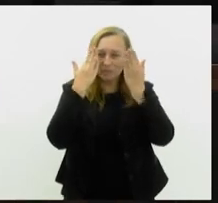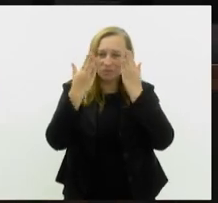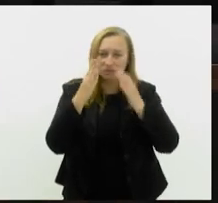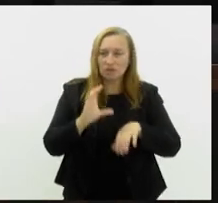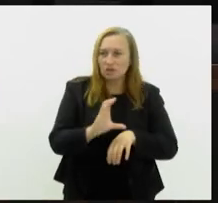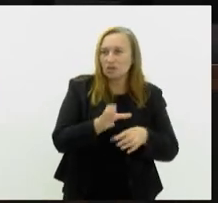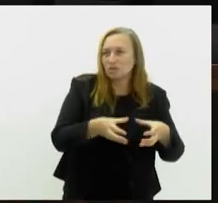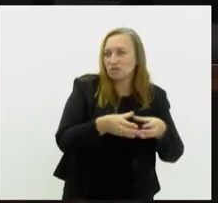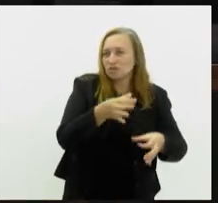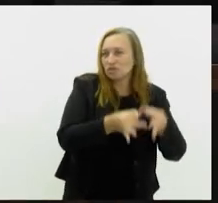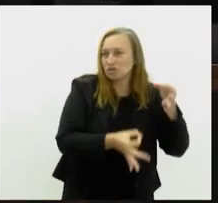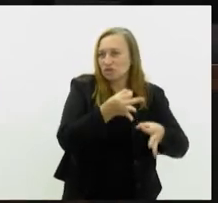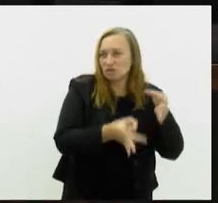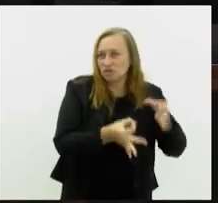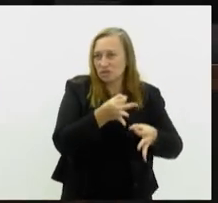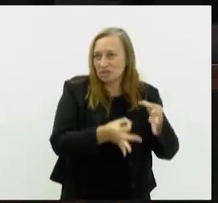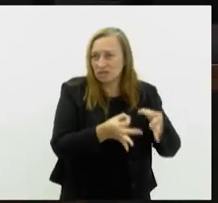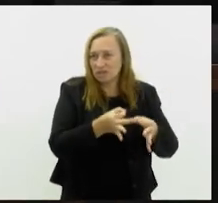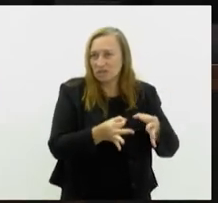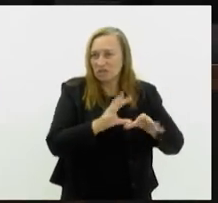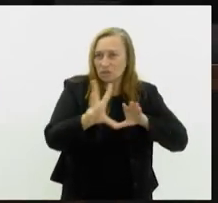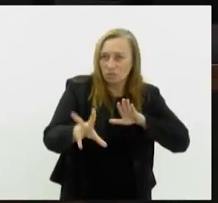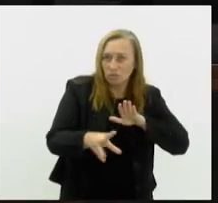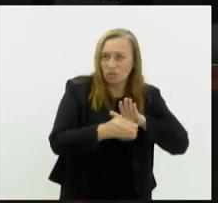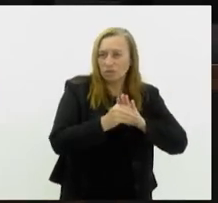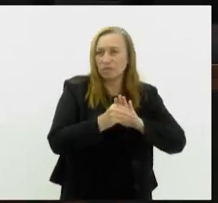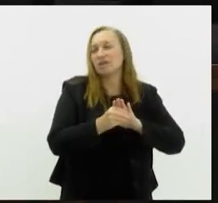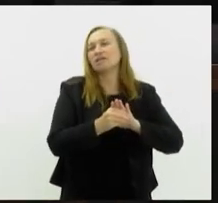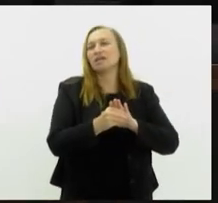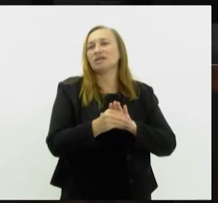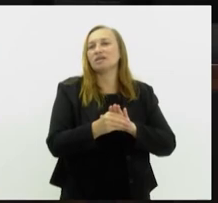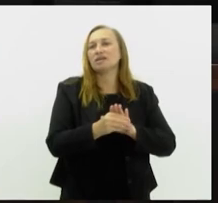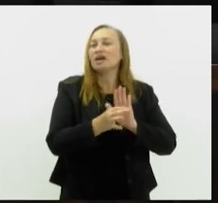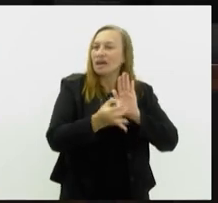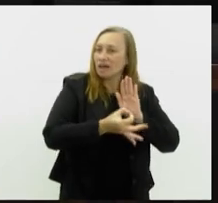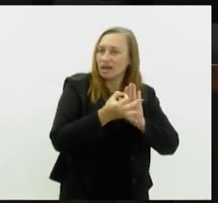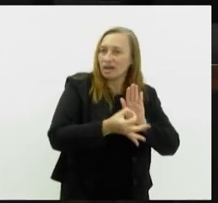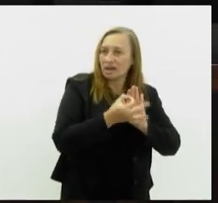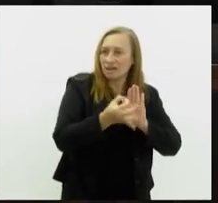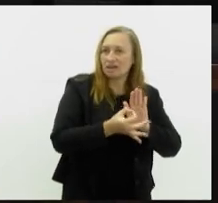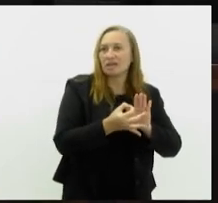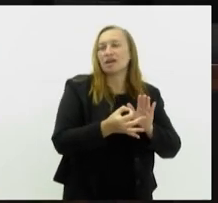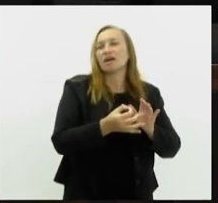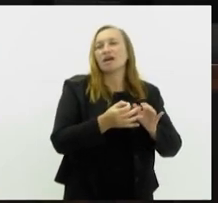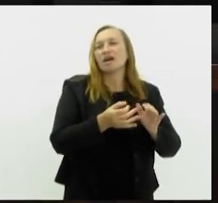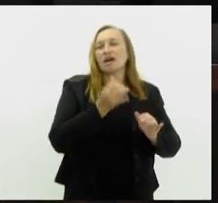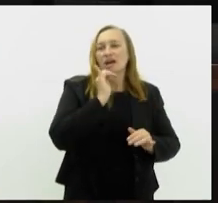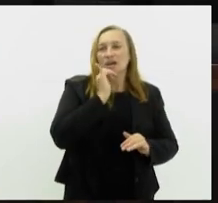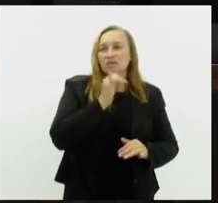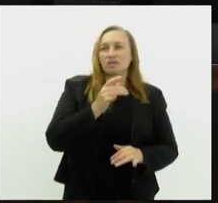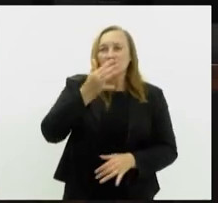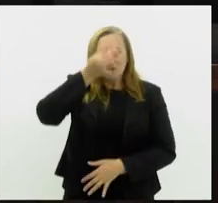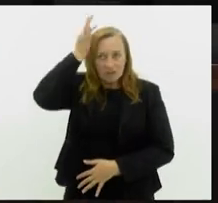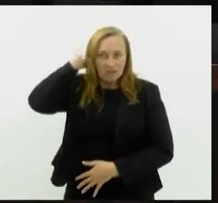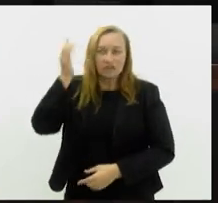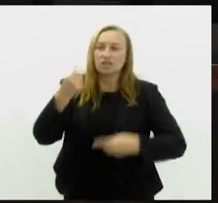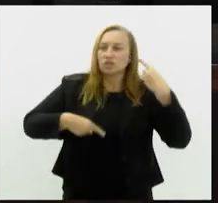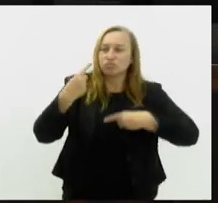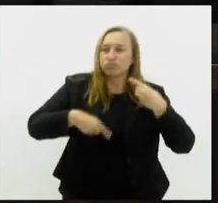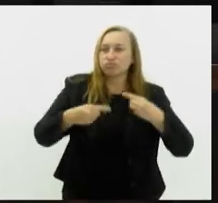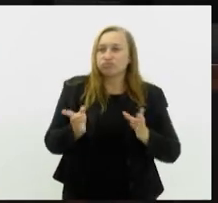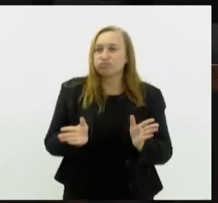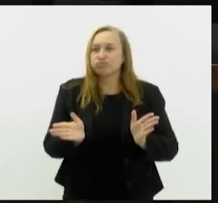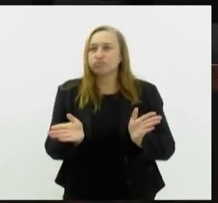Constituição e Justiça pela juridicidade com emendas. Relator, deputado Fred Pacheco. Em discussão, não havendo quem